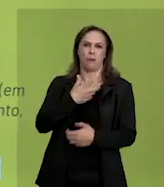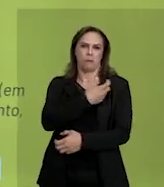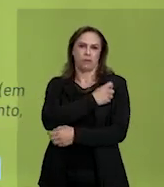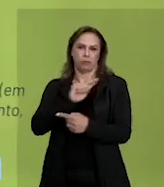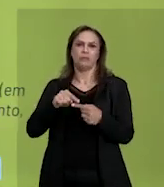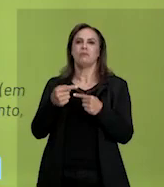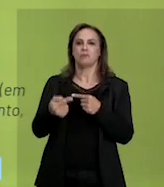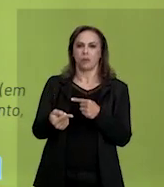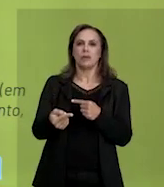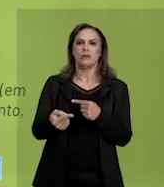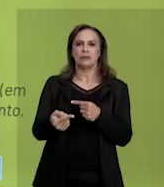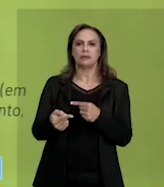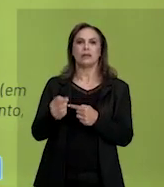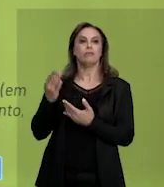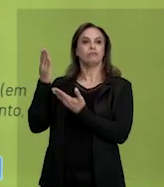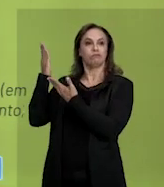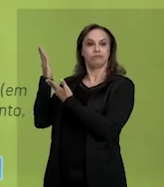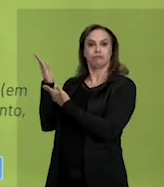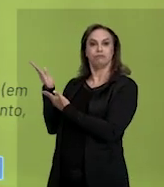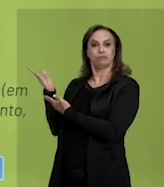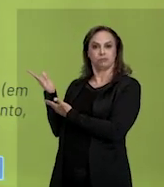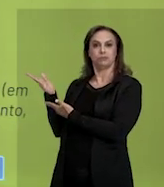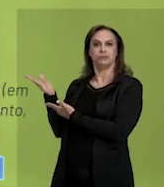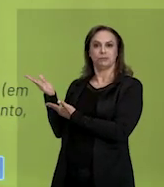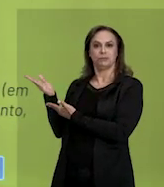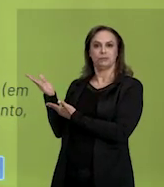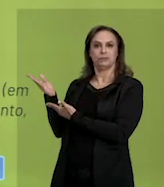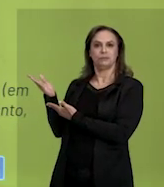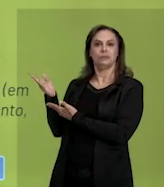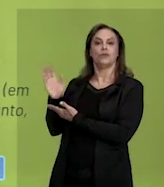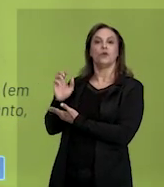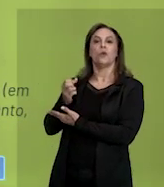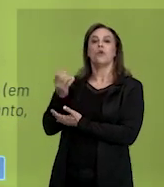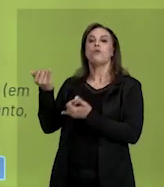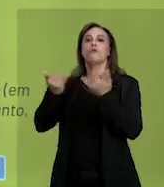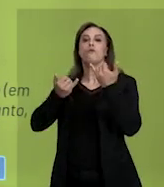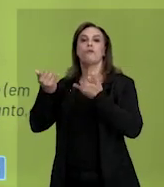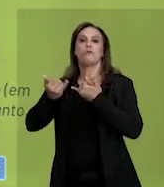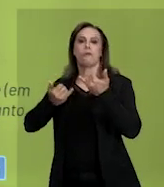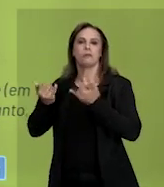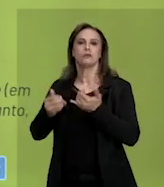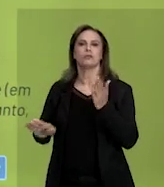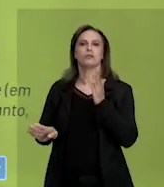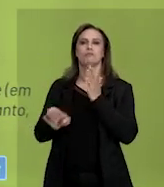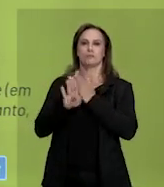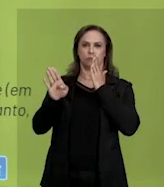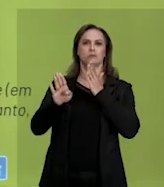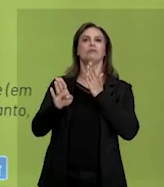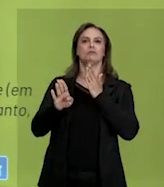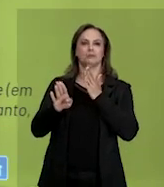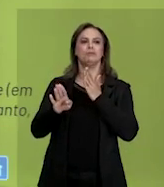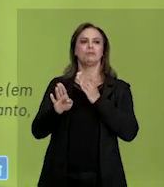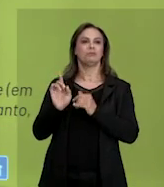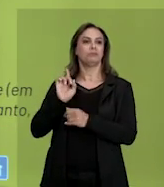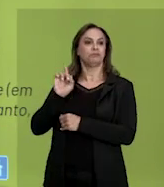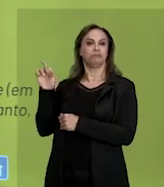devidamente tratadas, 12 casos de miocardite e periocardite, que são problemas cardíacos, tá? Em